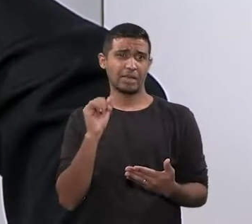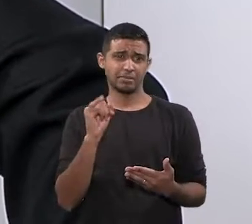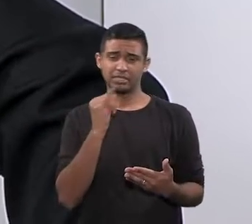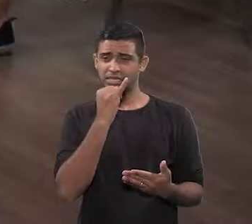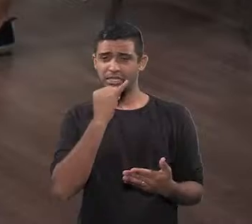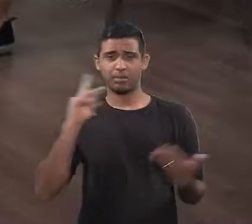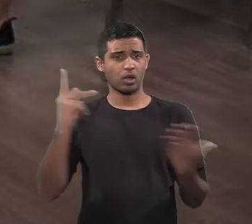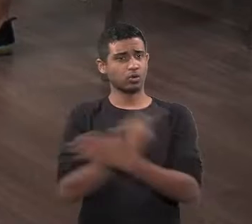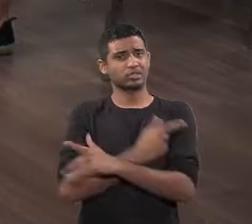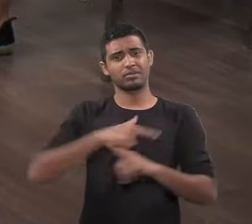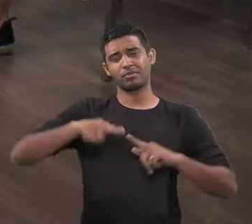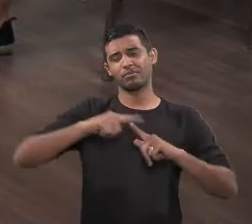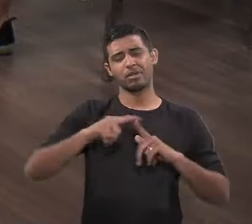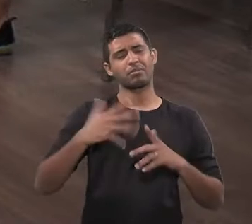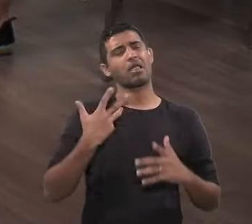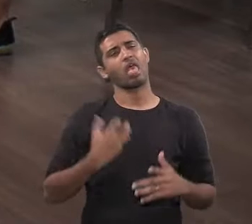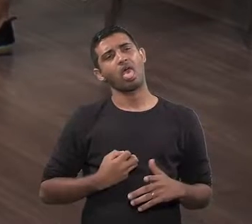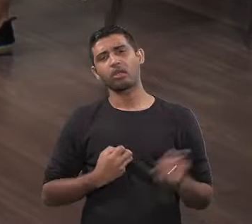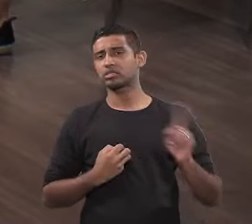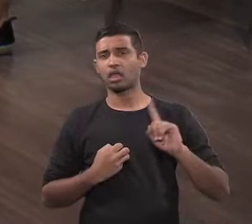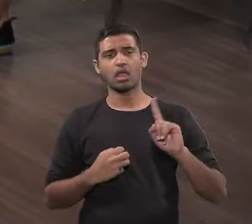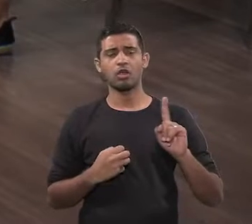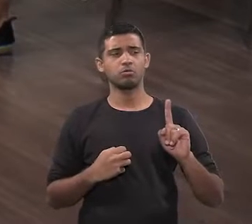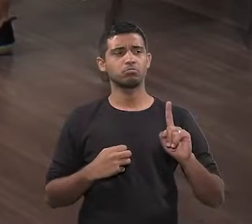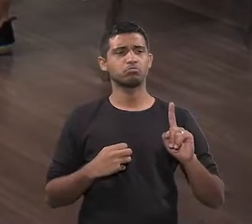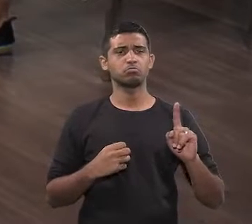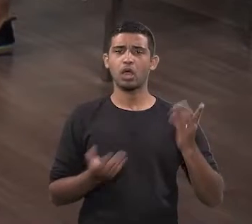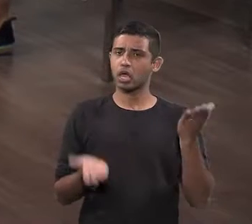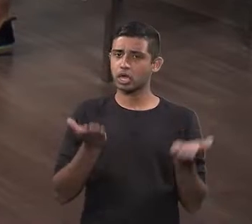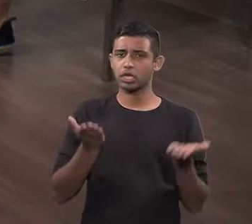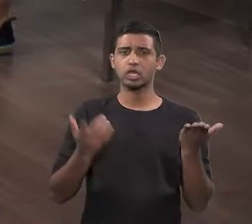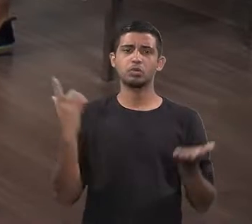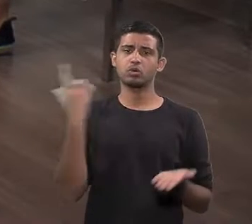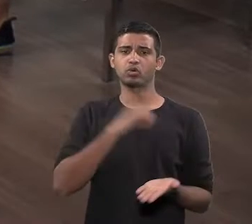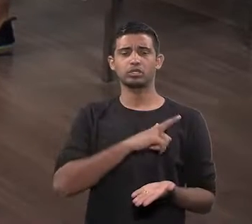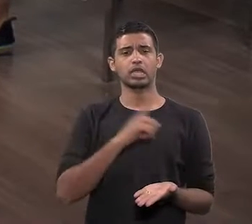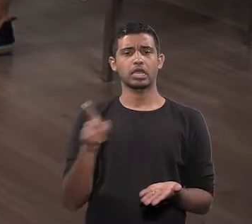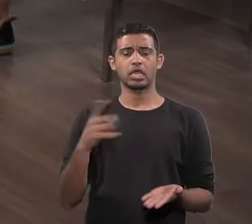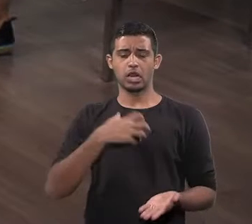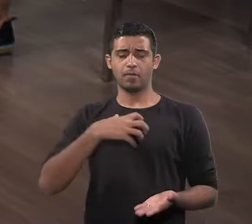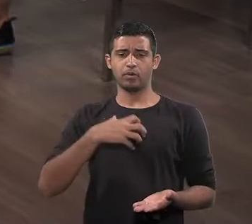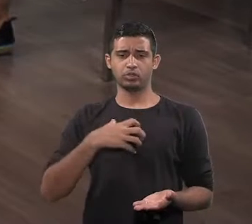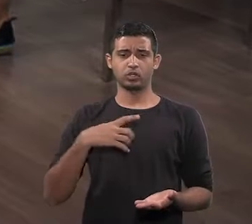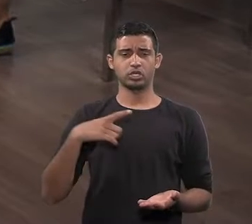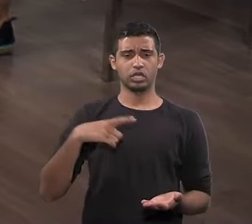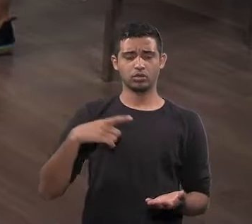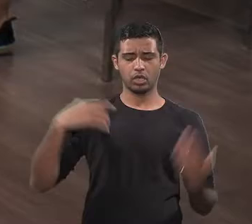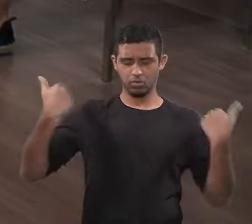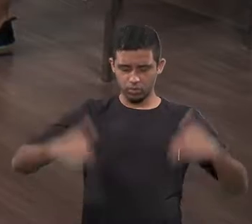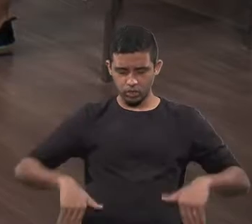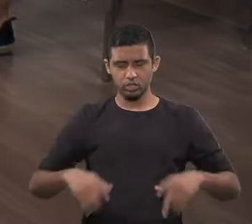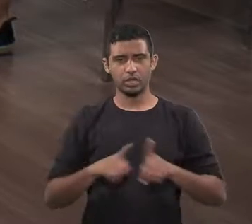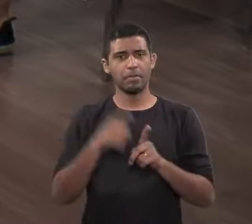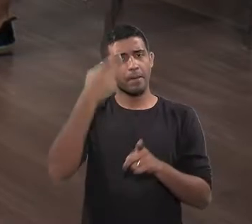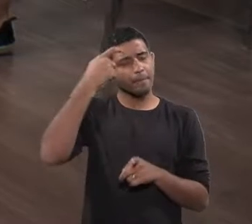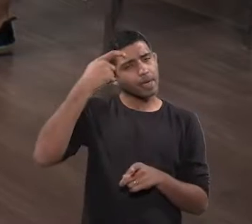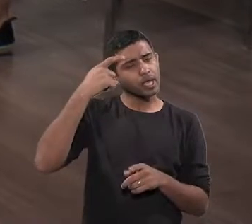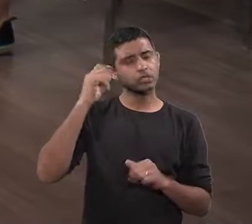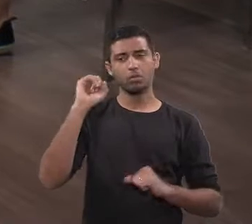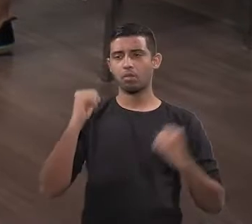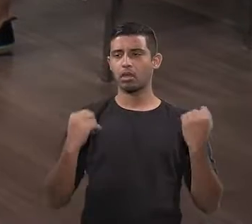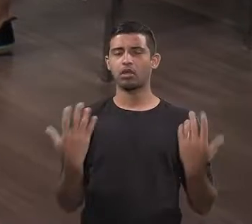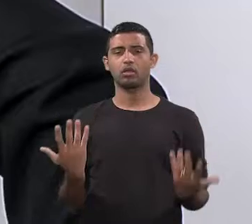frustrações. E o emocional dele é muito trabalhado. Esse trabalho cognitivo, o afetivo, o psicomotor. E